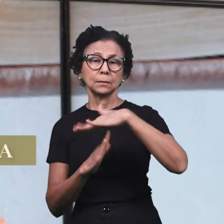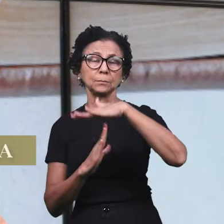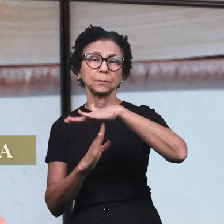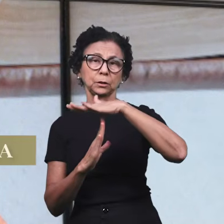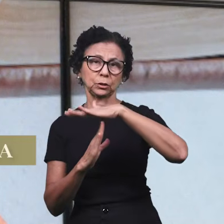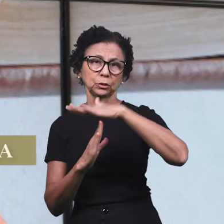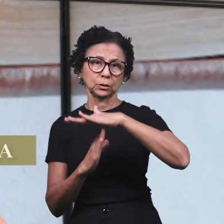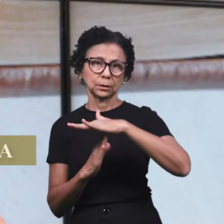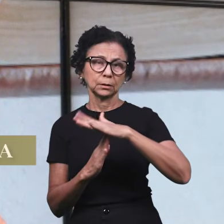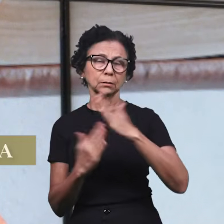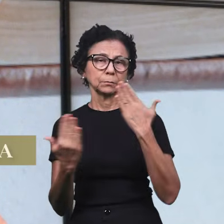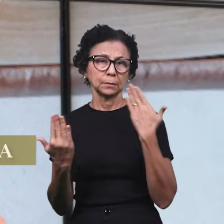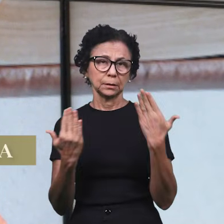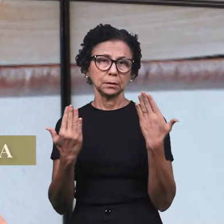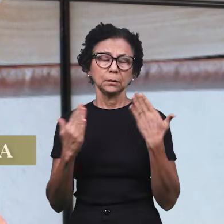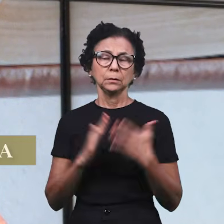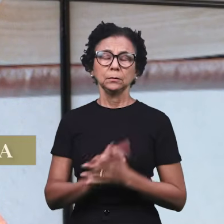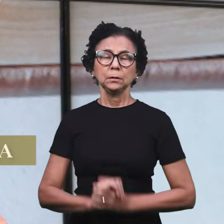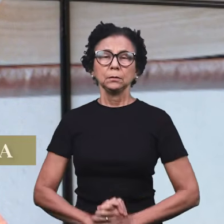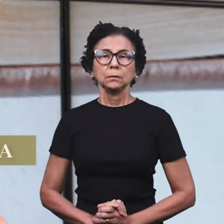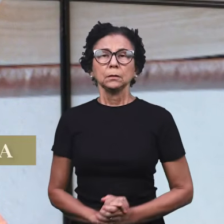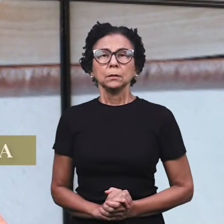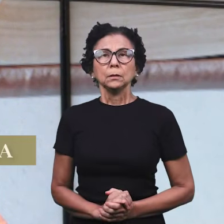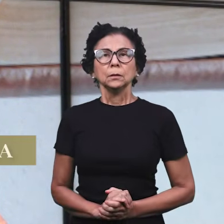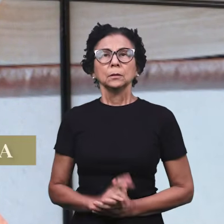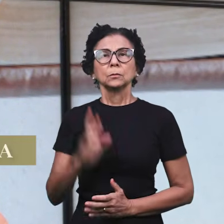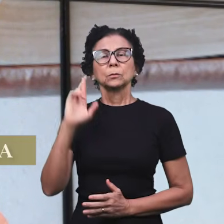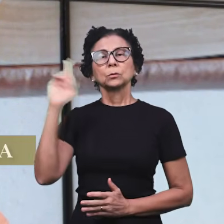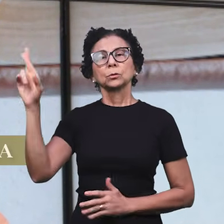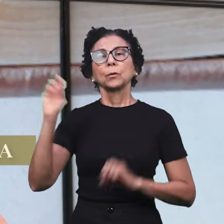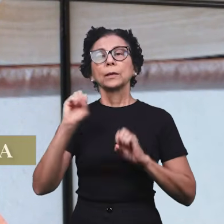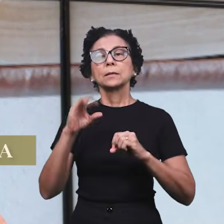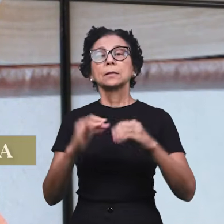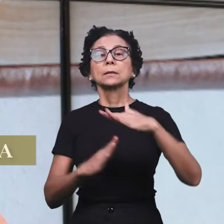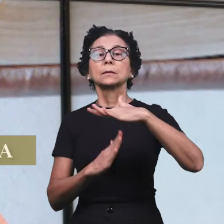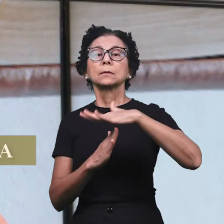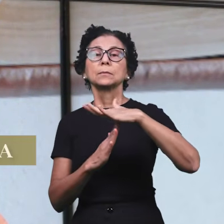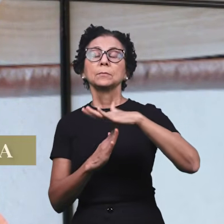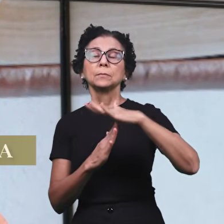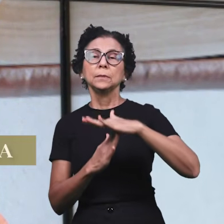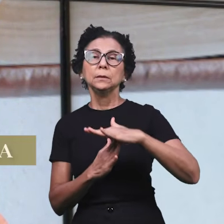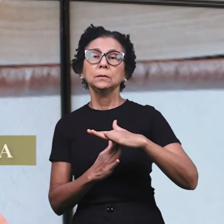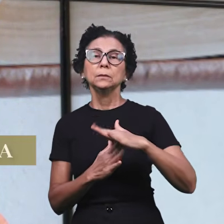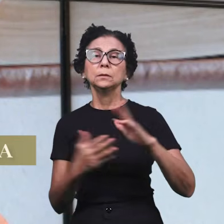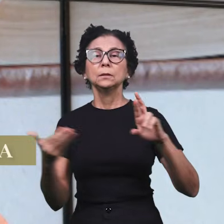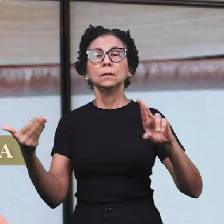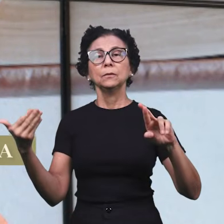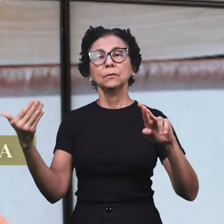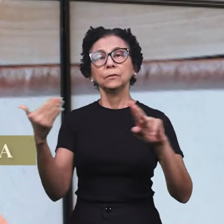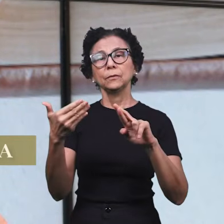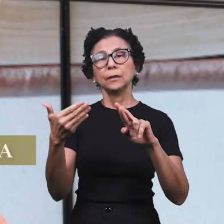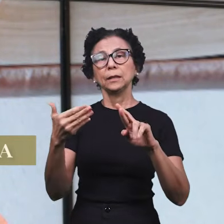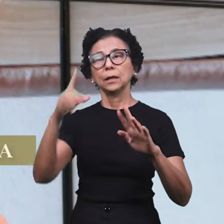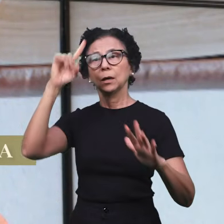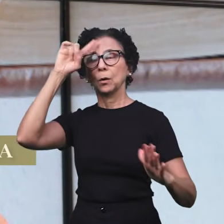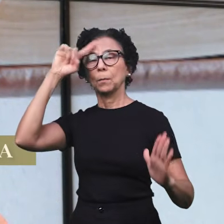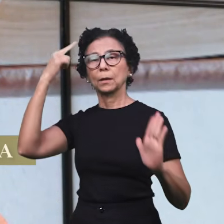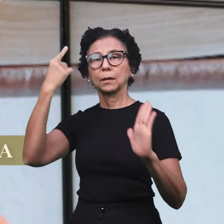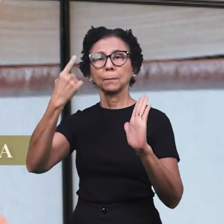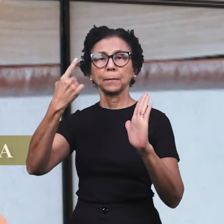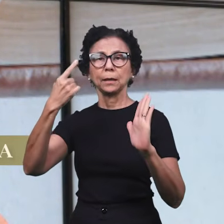você quer. Você pode ligar 2 lugares, mas você pode ter vários caminhos. Mas para o céu tem um caminho